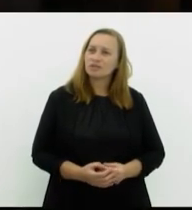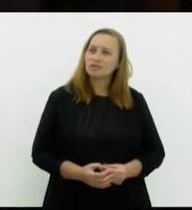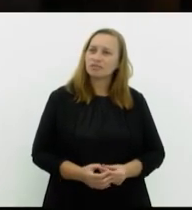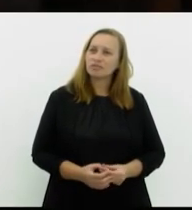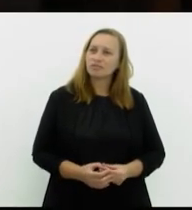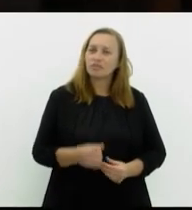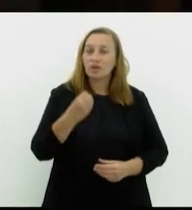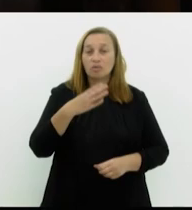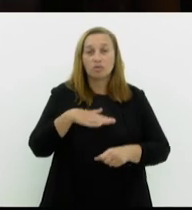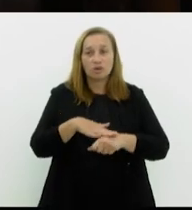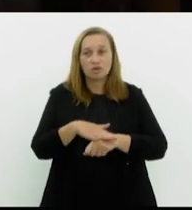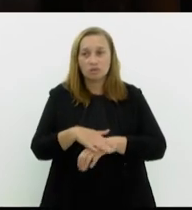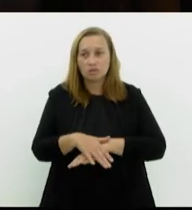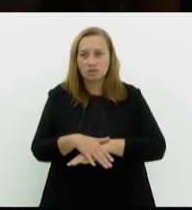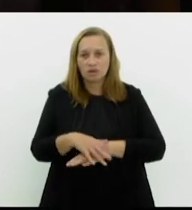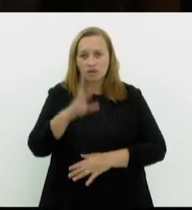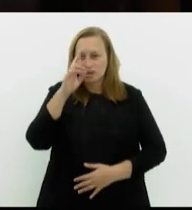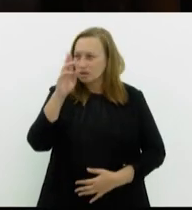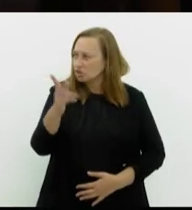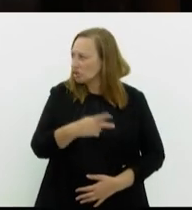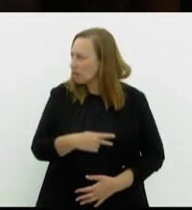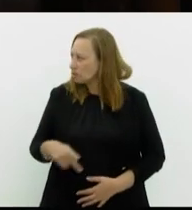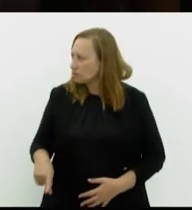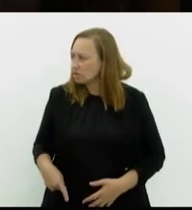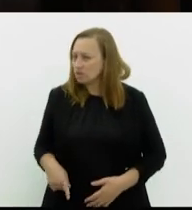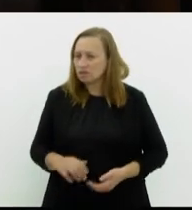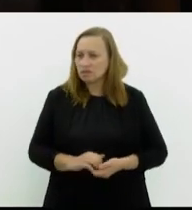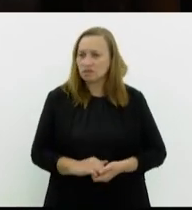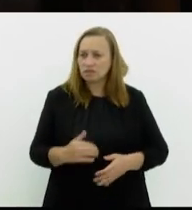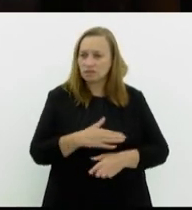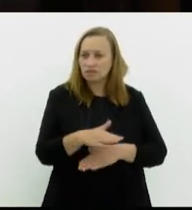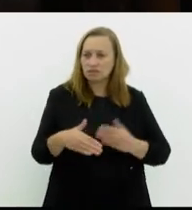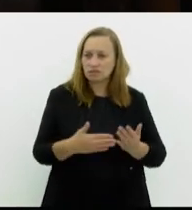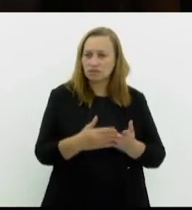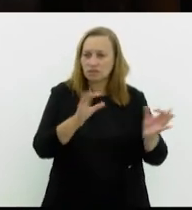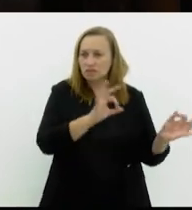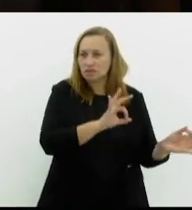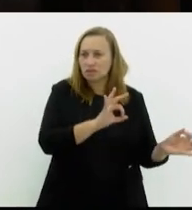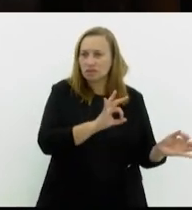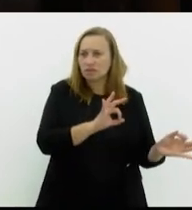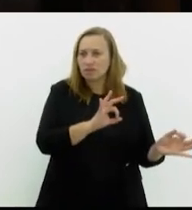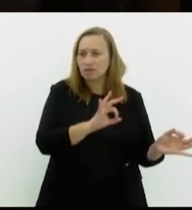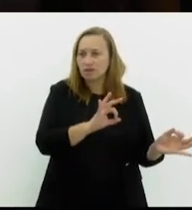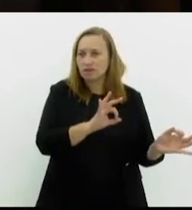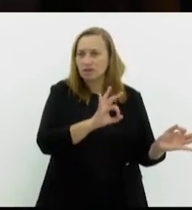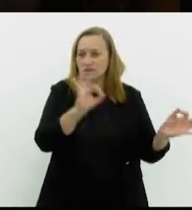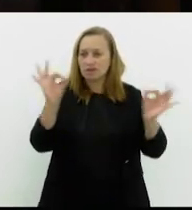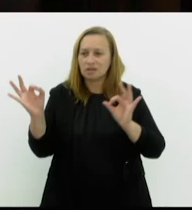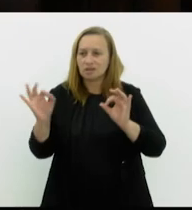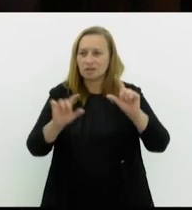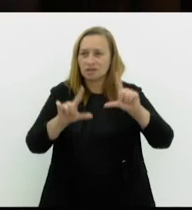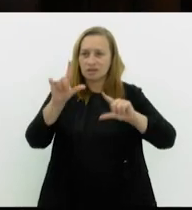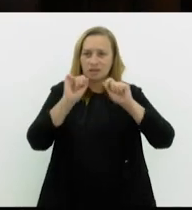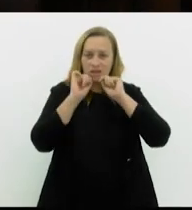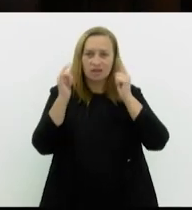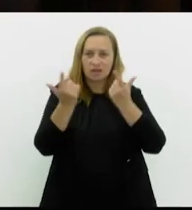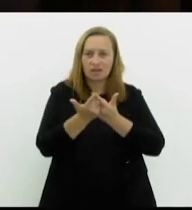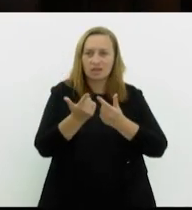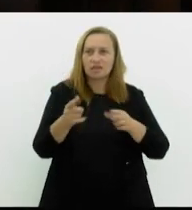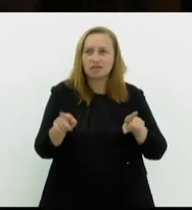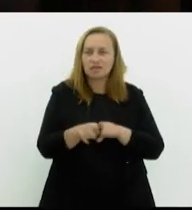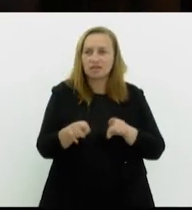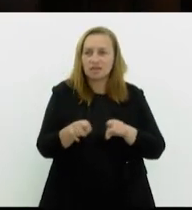Boa noite, senhor presidente. Boa noite a todos que nos assistem pela TV Alerge, também aqui